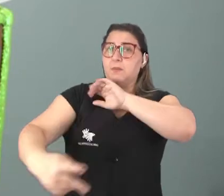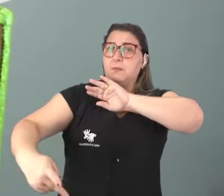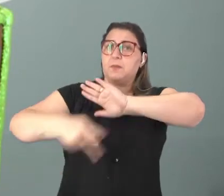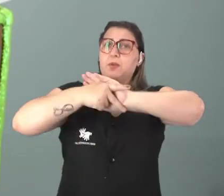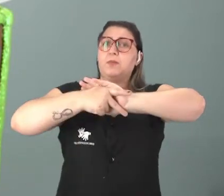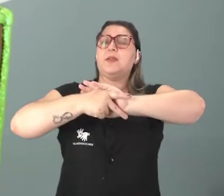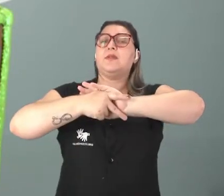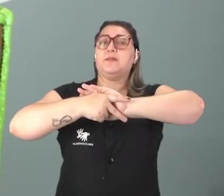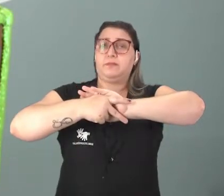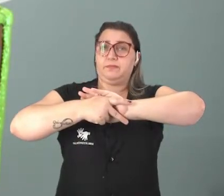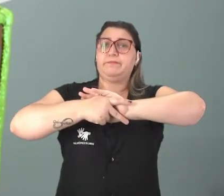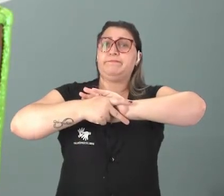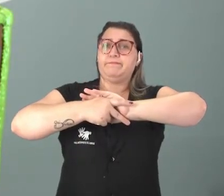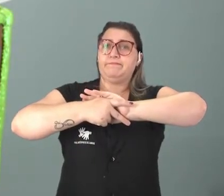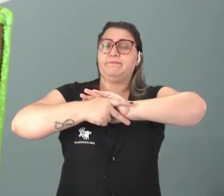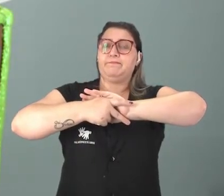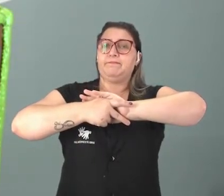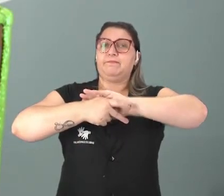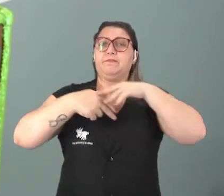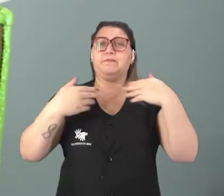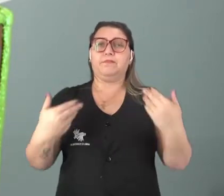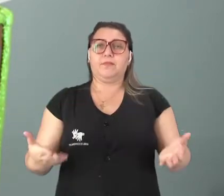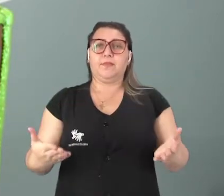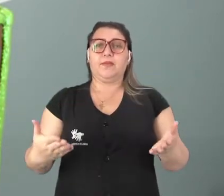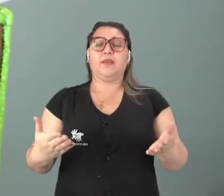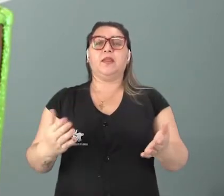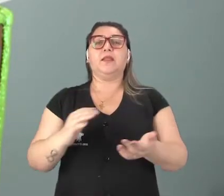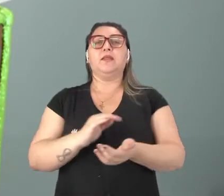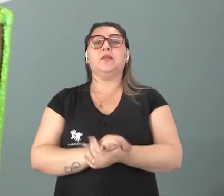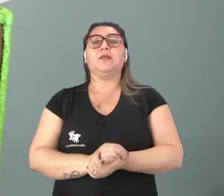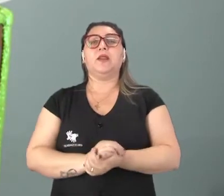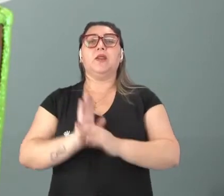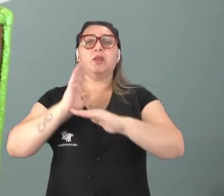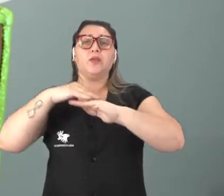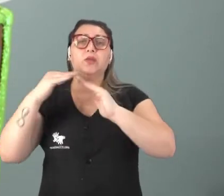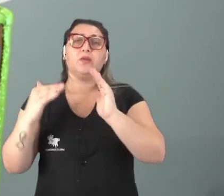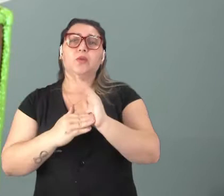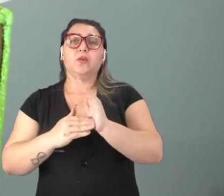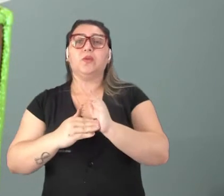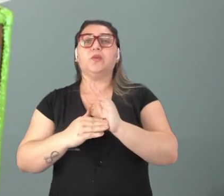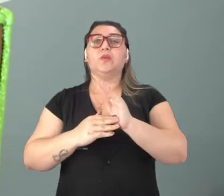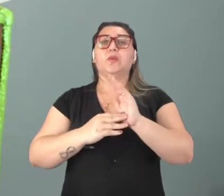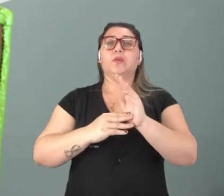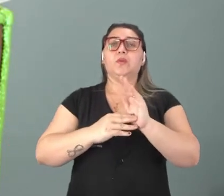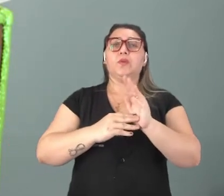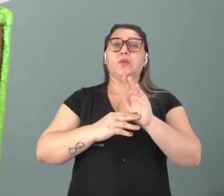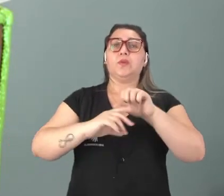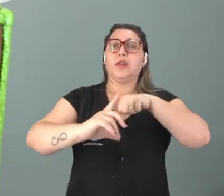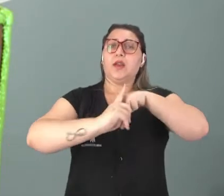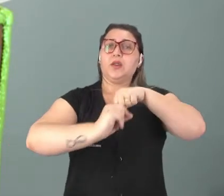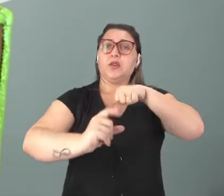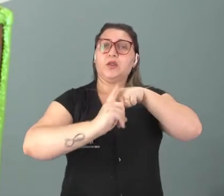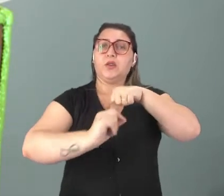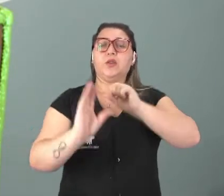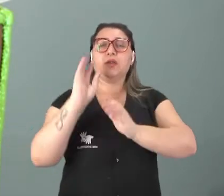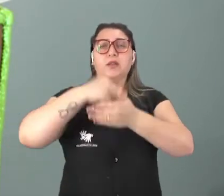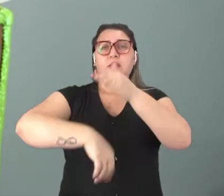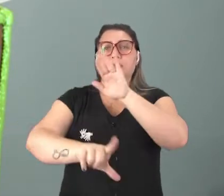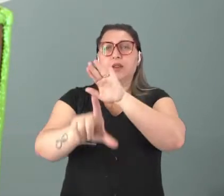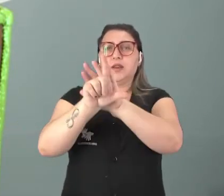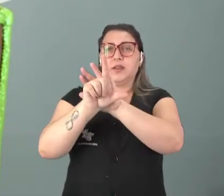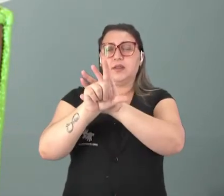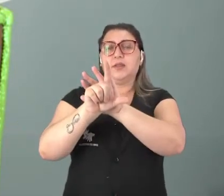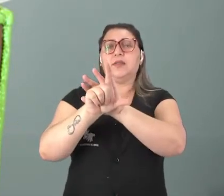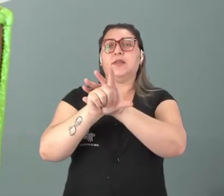propriedade, nos termos seguintes. E aí vem todos, né, os artigos, tá, que tem dentro desta